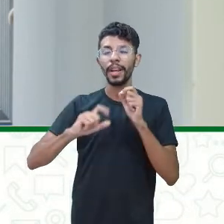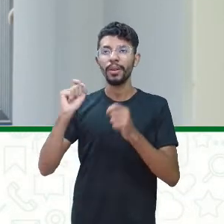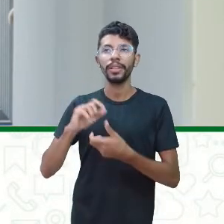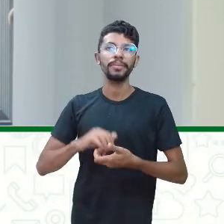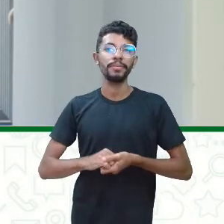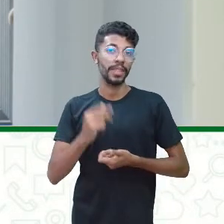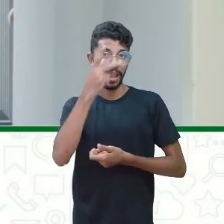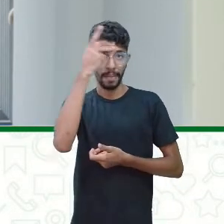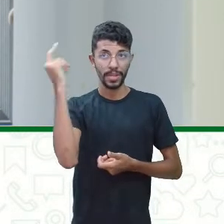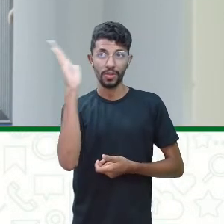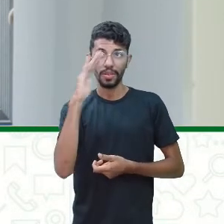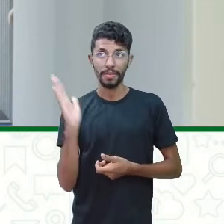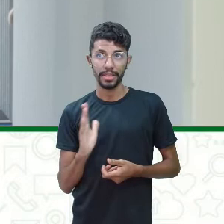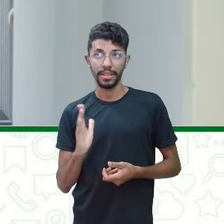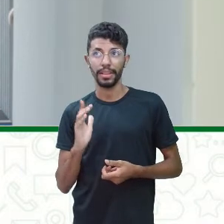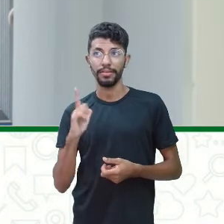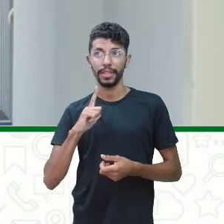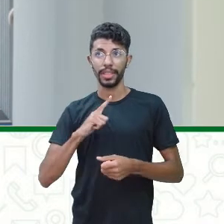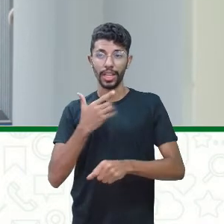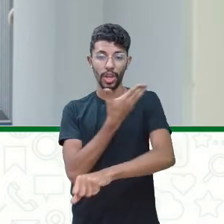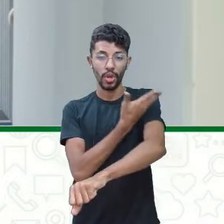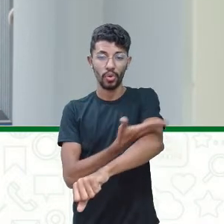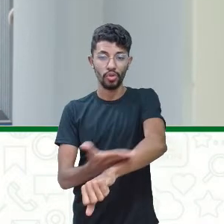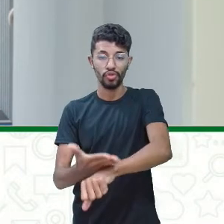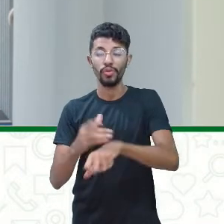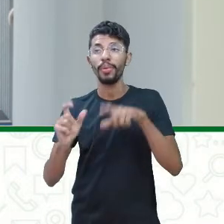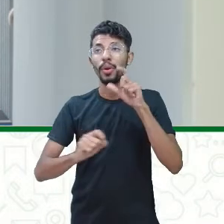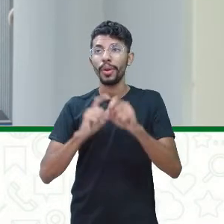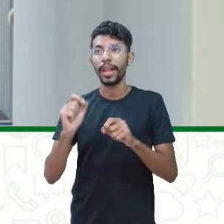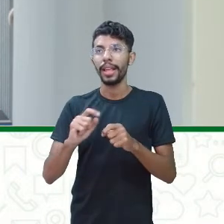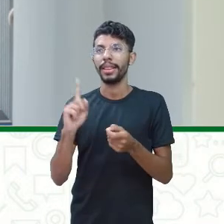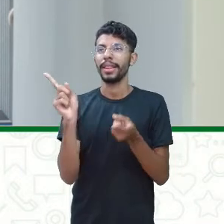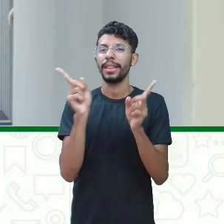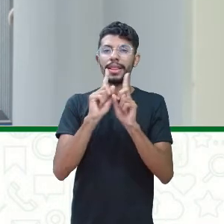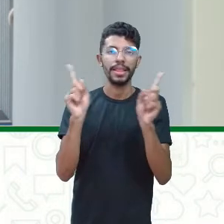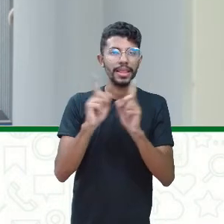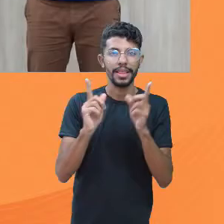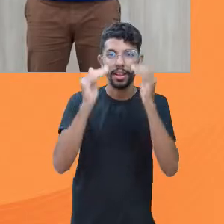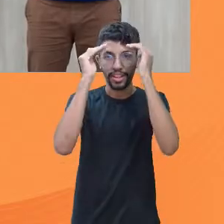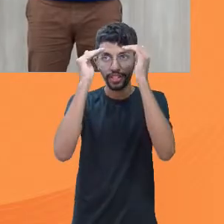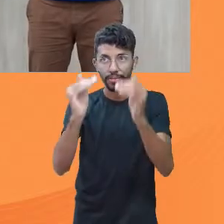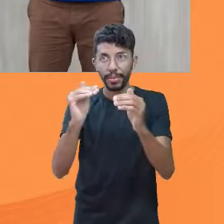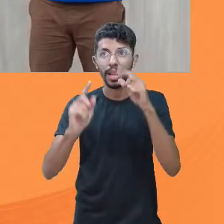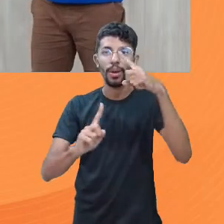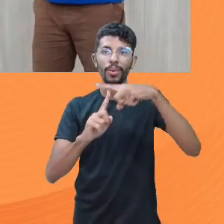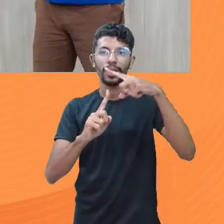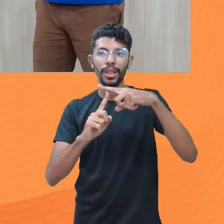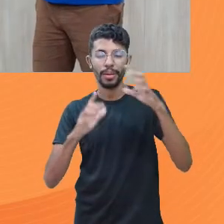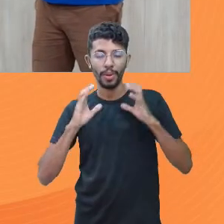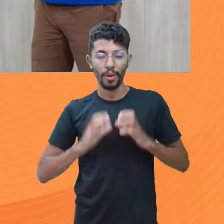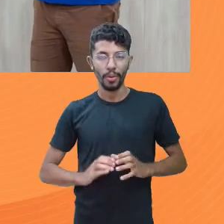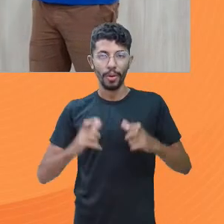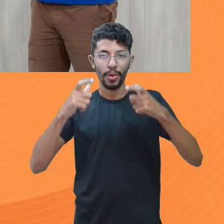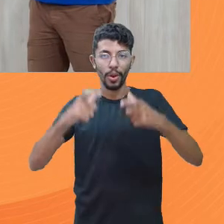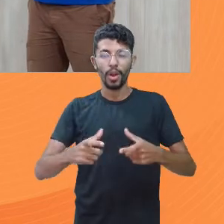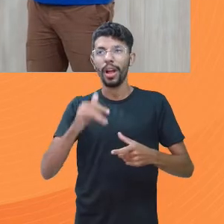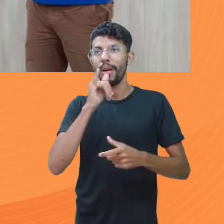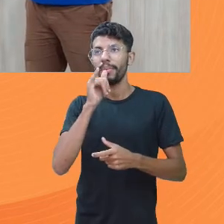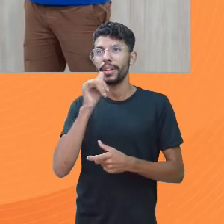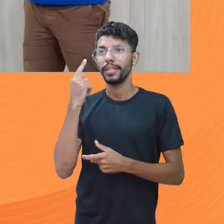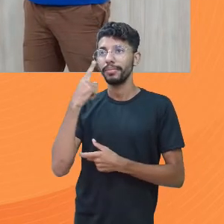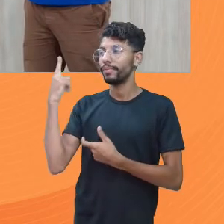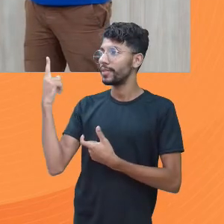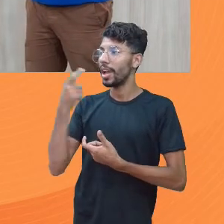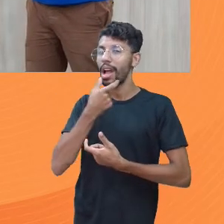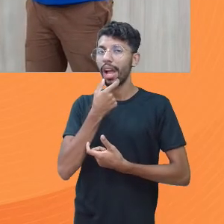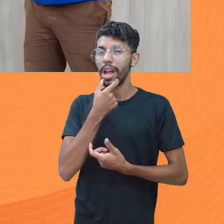brasileiro costuma a não respeitar o tipo de comportamento daquele local. Aí tinha dizendo o seguinte, ó, Brazilians stop to